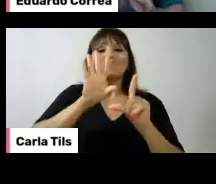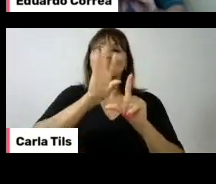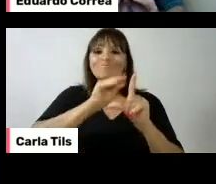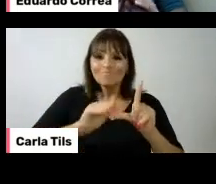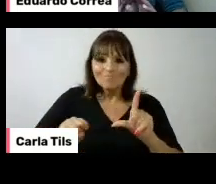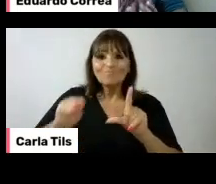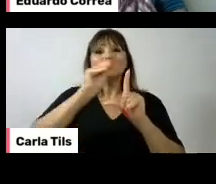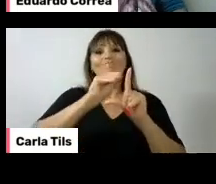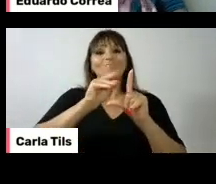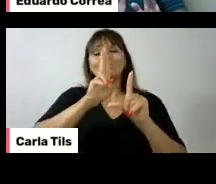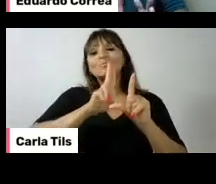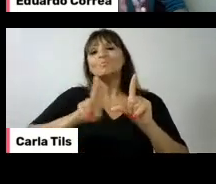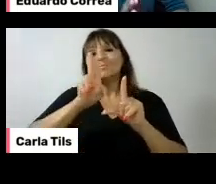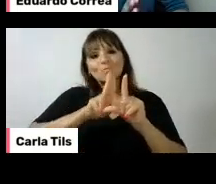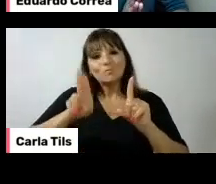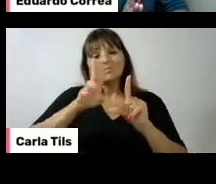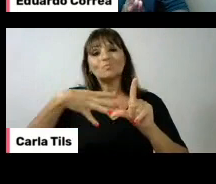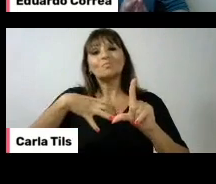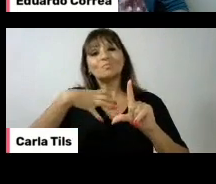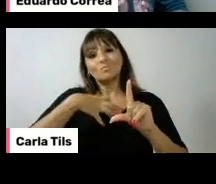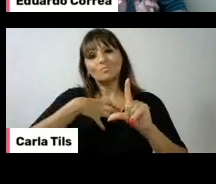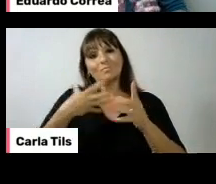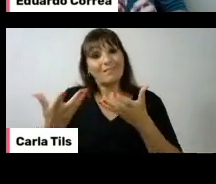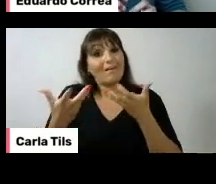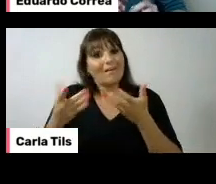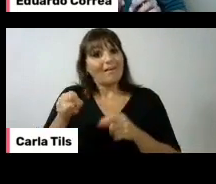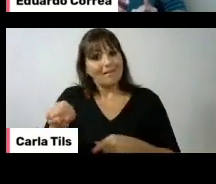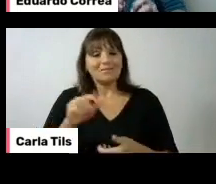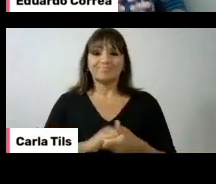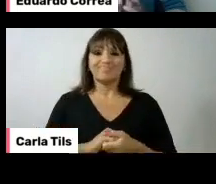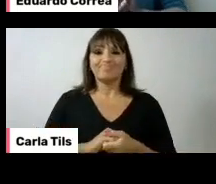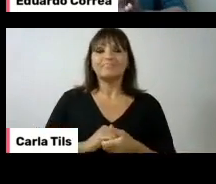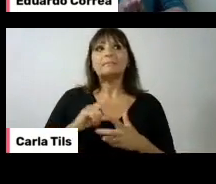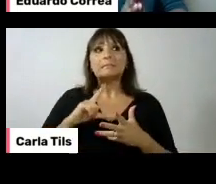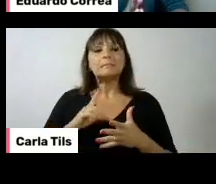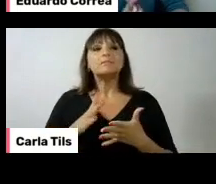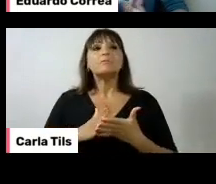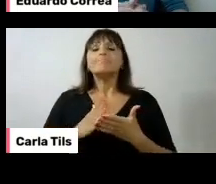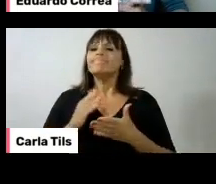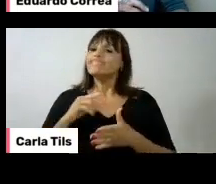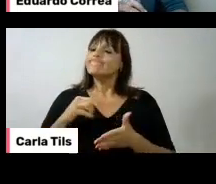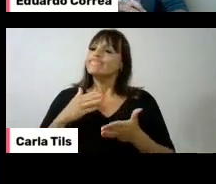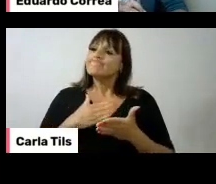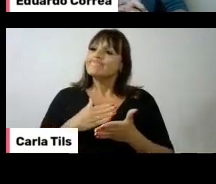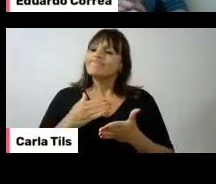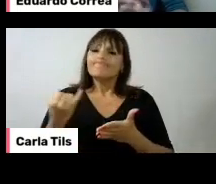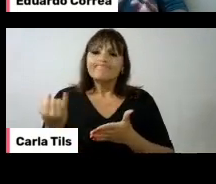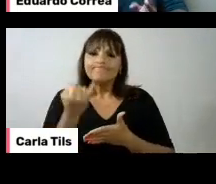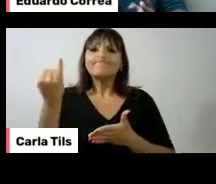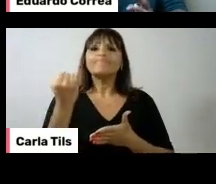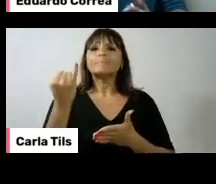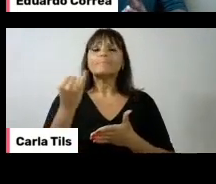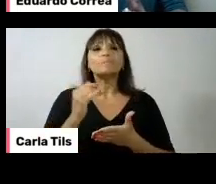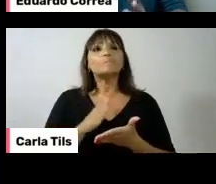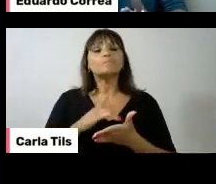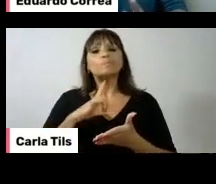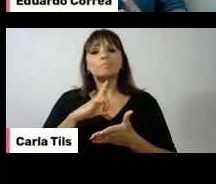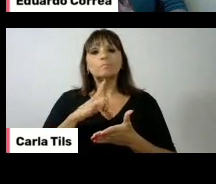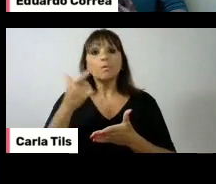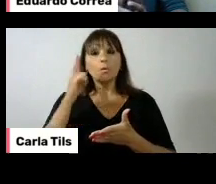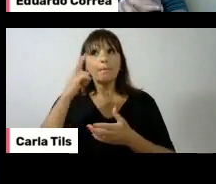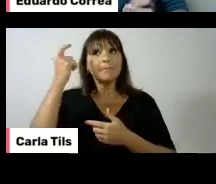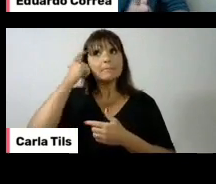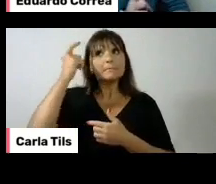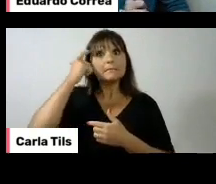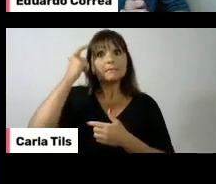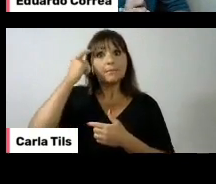Isso, para mim, foi um grande divisor de águas, porque aí a gente começa a trazer um pensamento que eu vou colocar lá no final, mas eu já